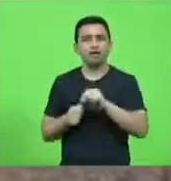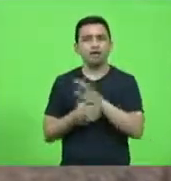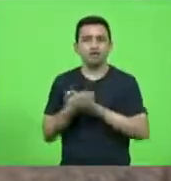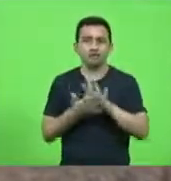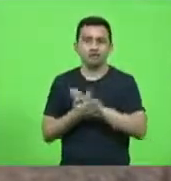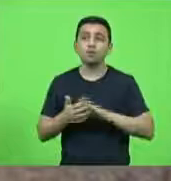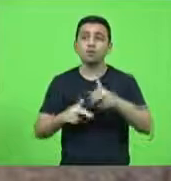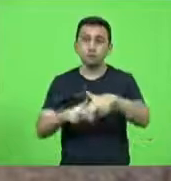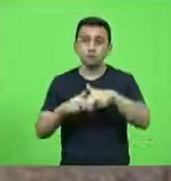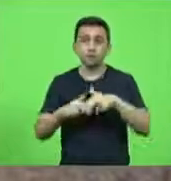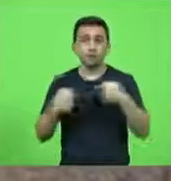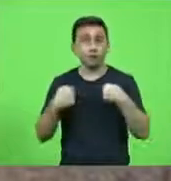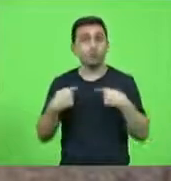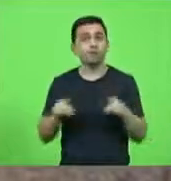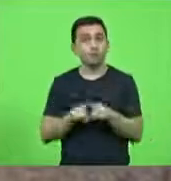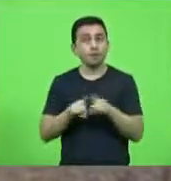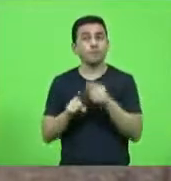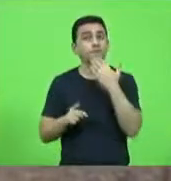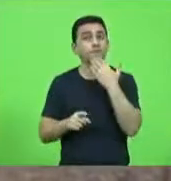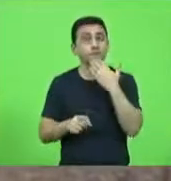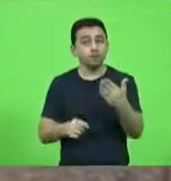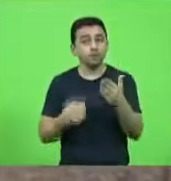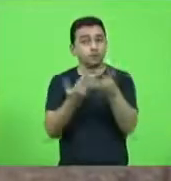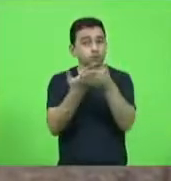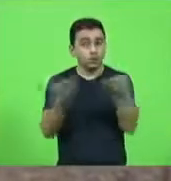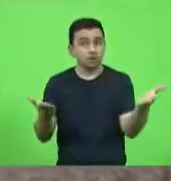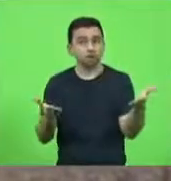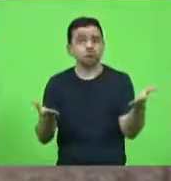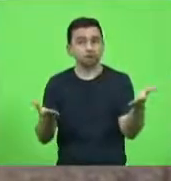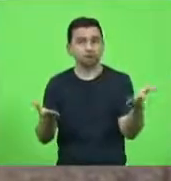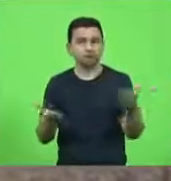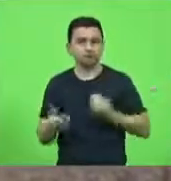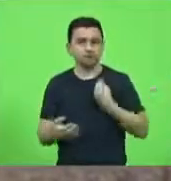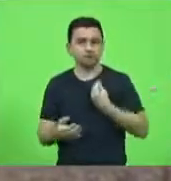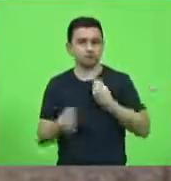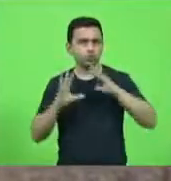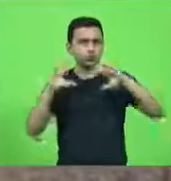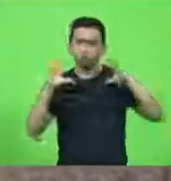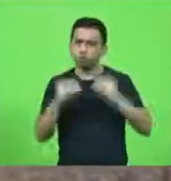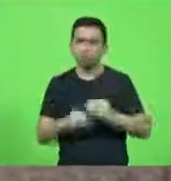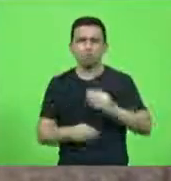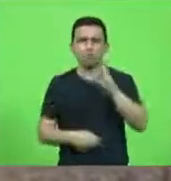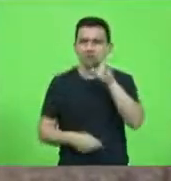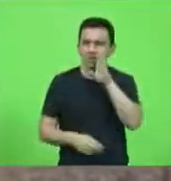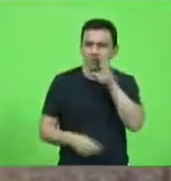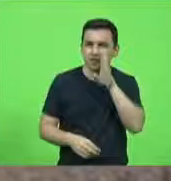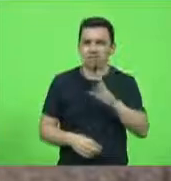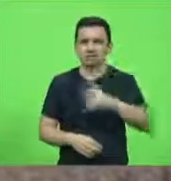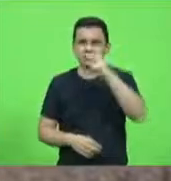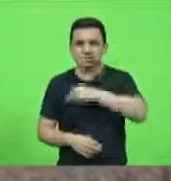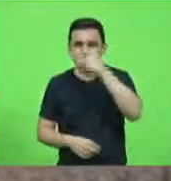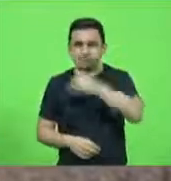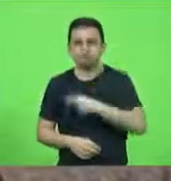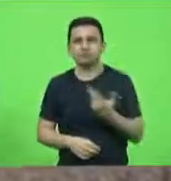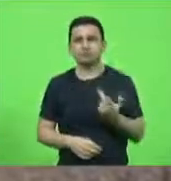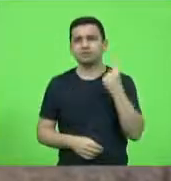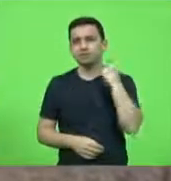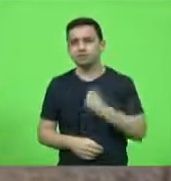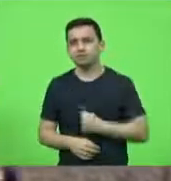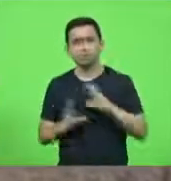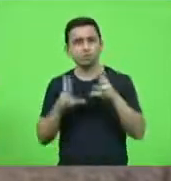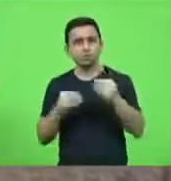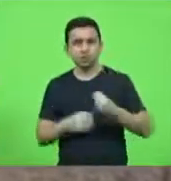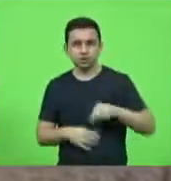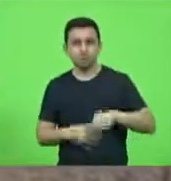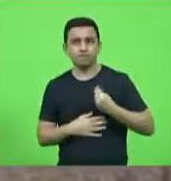isso, eu estou aqui também pedindo voto aos deputados presentes, todos os deputados, Berlanda, o Kennedy, o Silvio, todos que estão aqui,